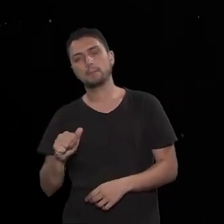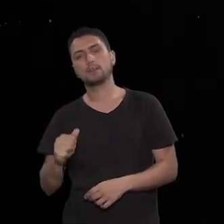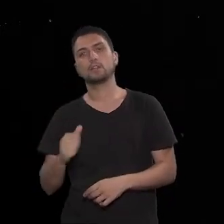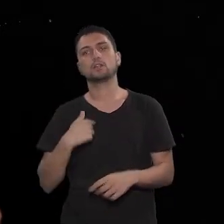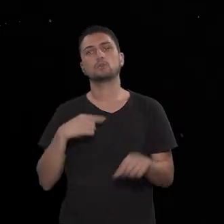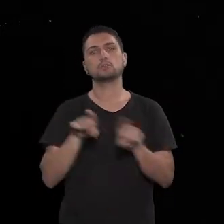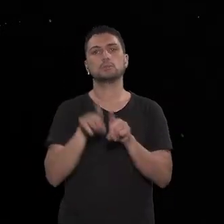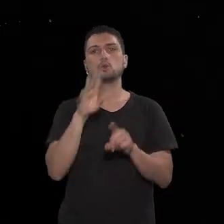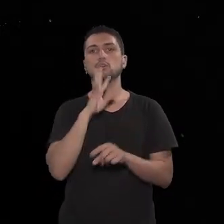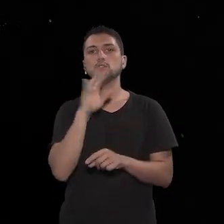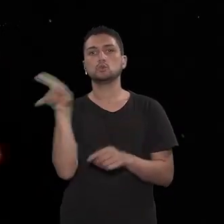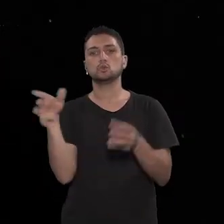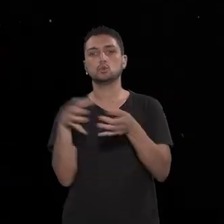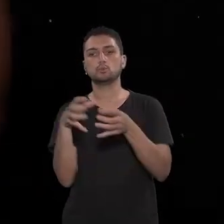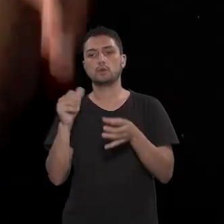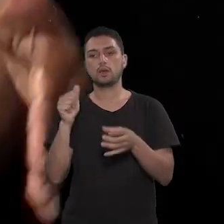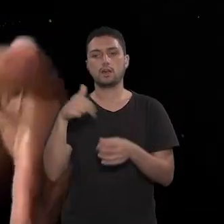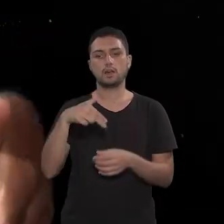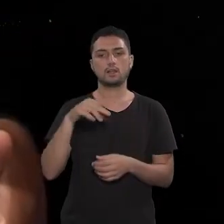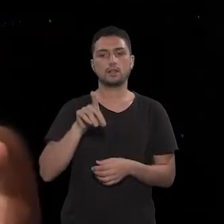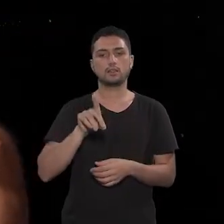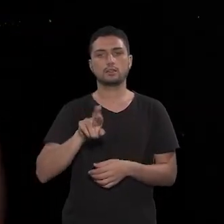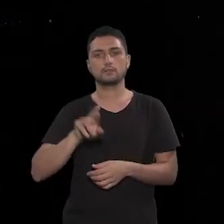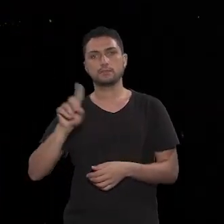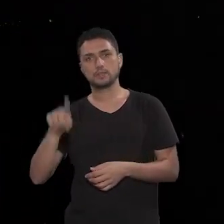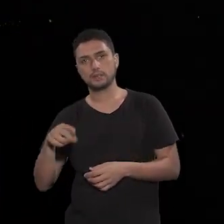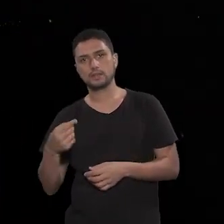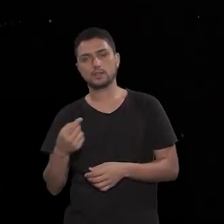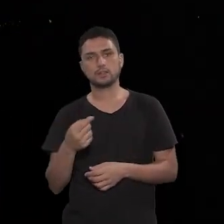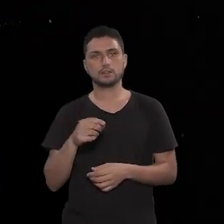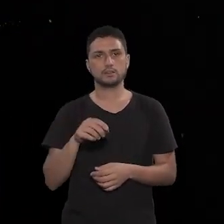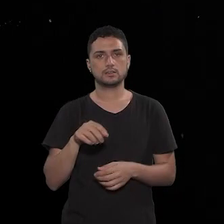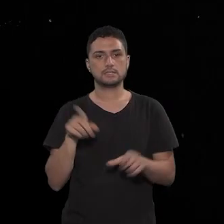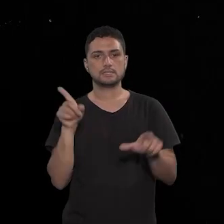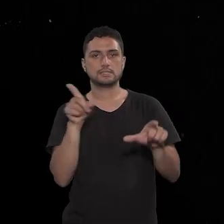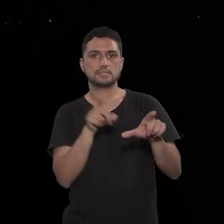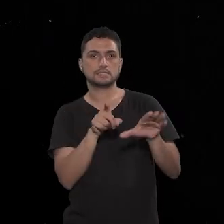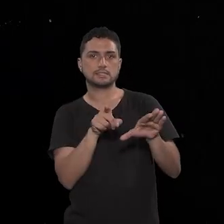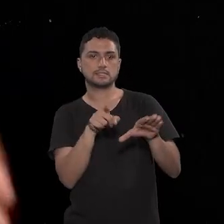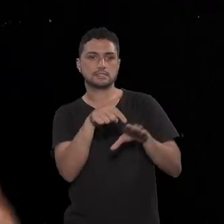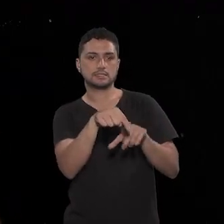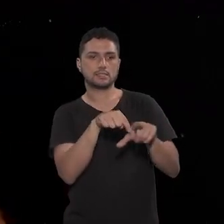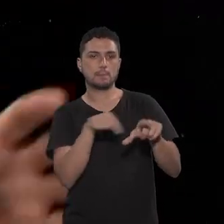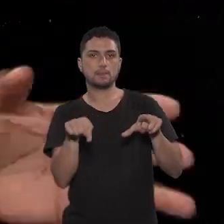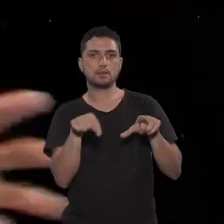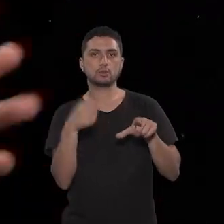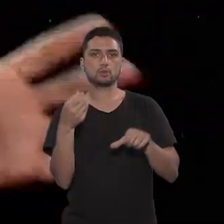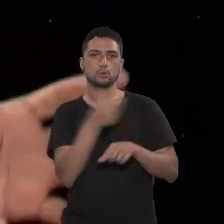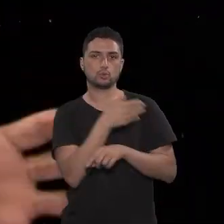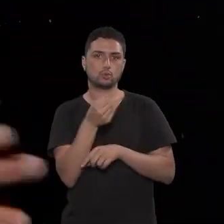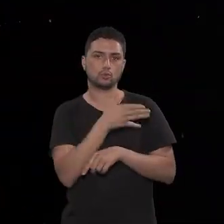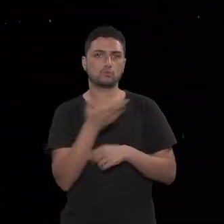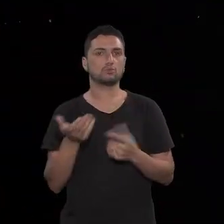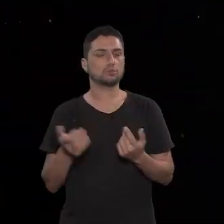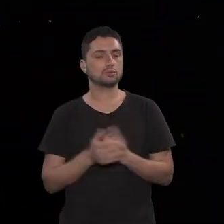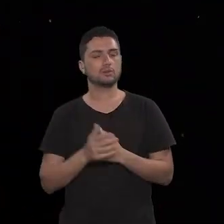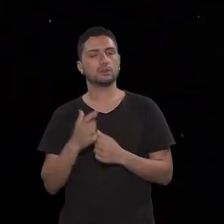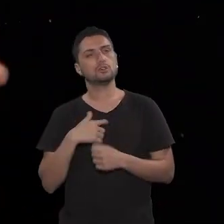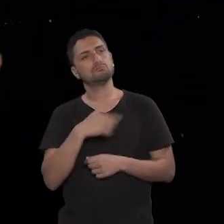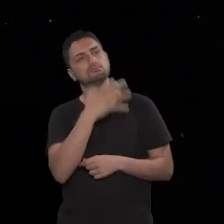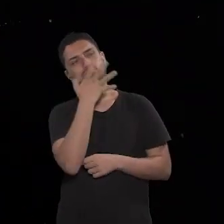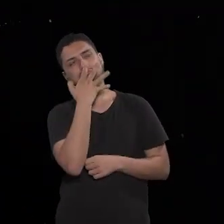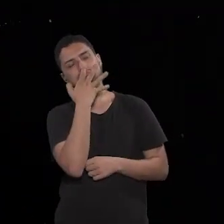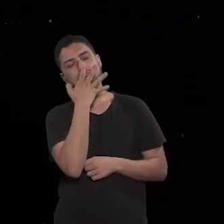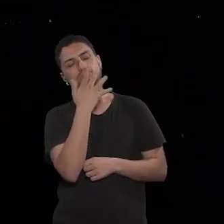a Genebra, e aí eu acabei conhecendo um grupo lá, André Sapatos Novos, um grupo de choro, que foi